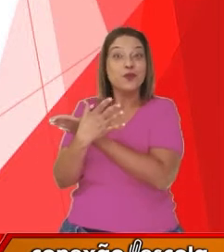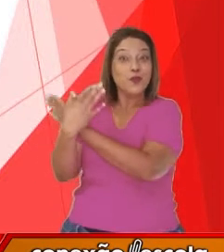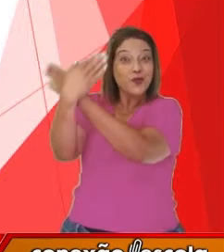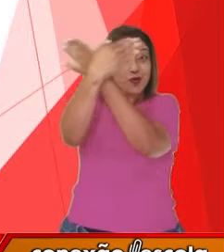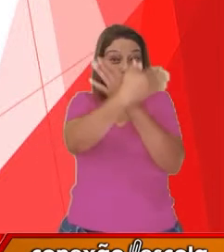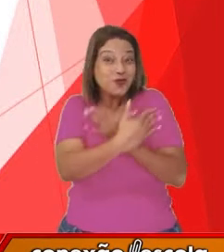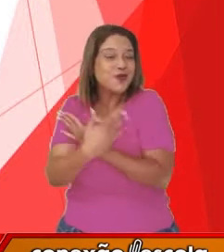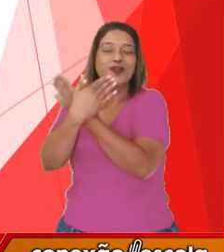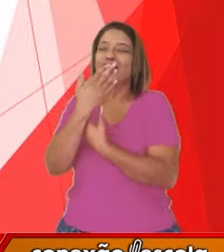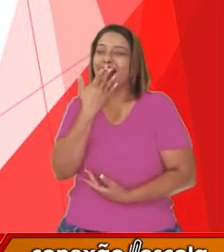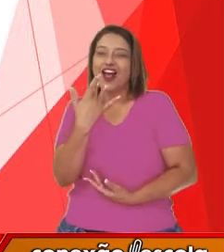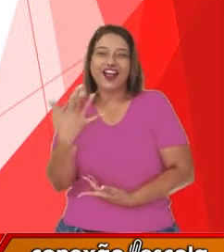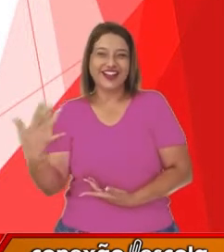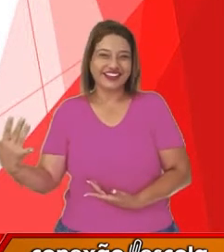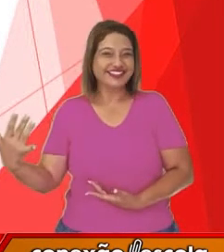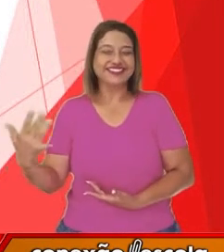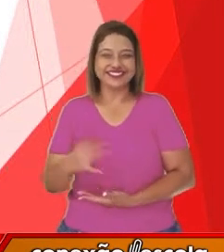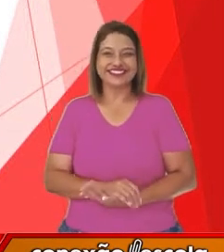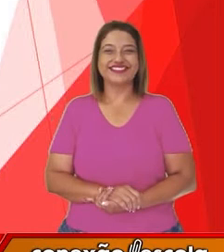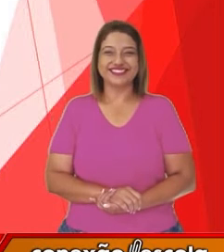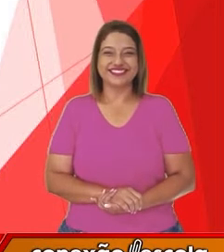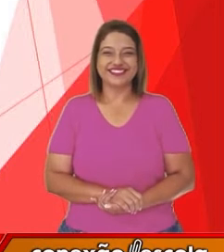Borboletas de todas as cores,